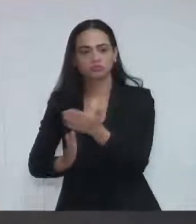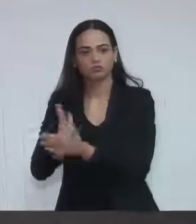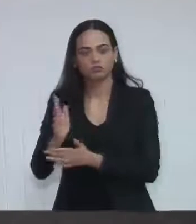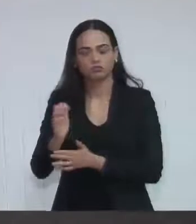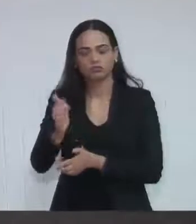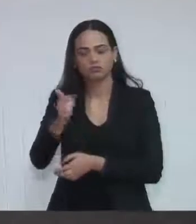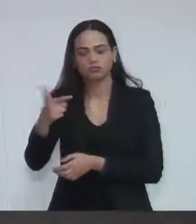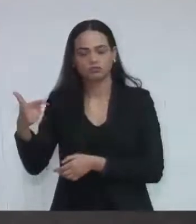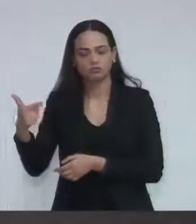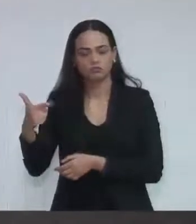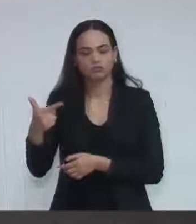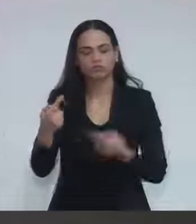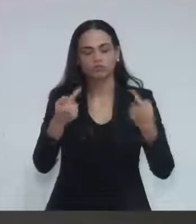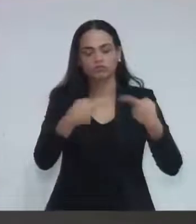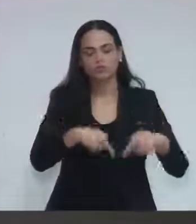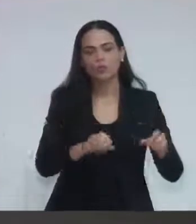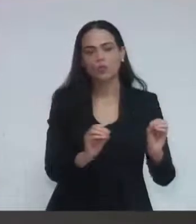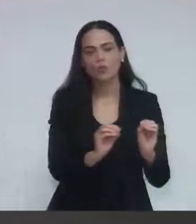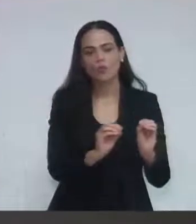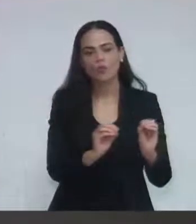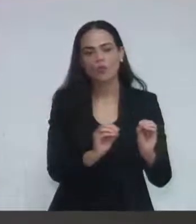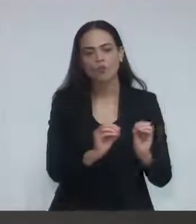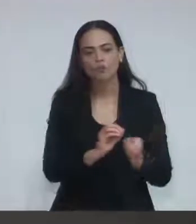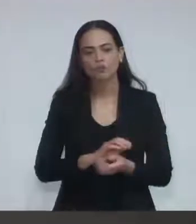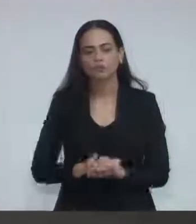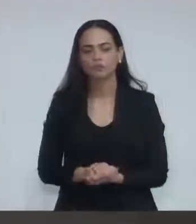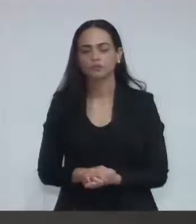votos favoráveis, nenhum em contrário.